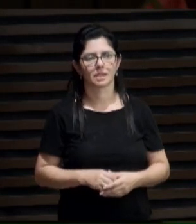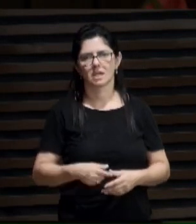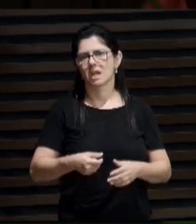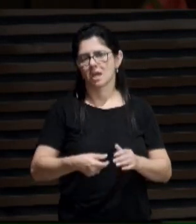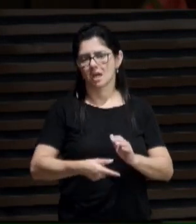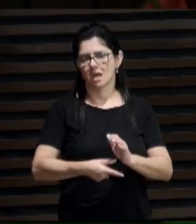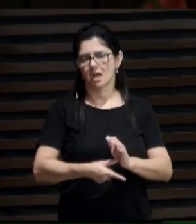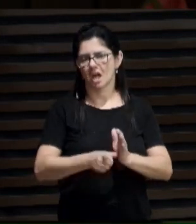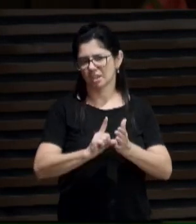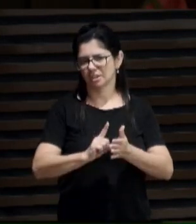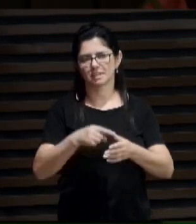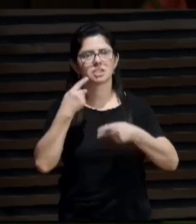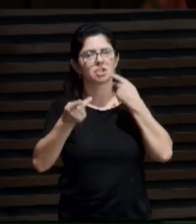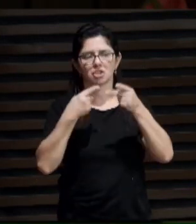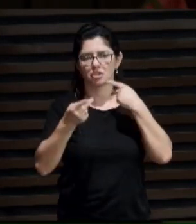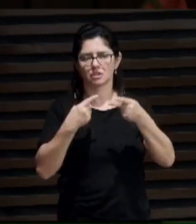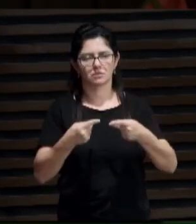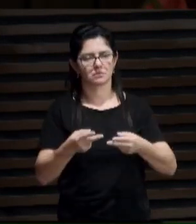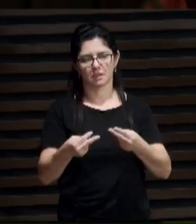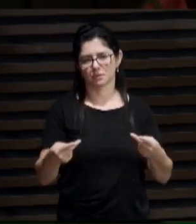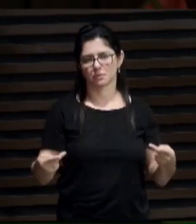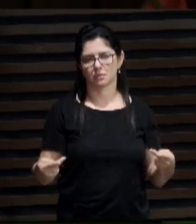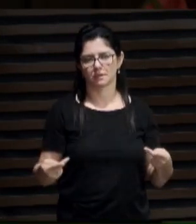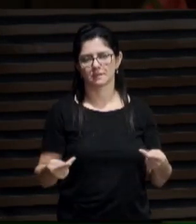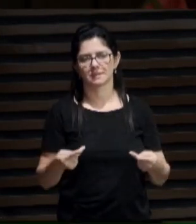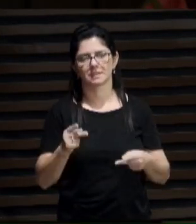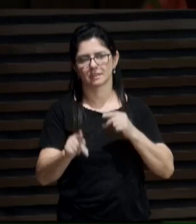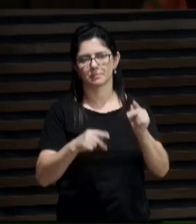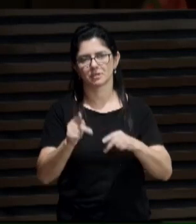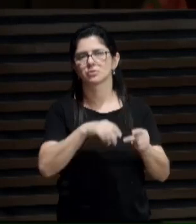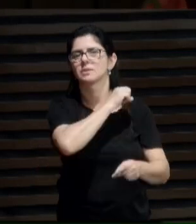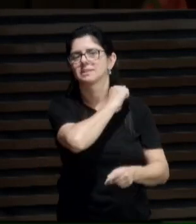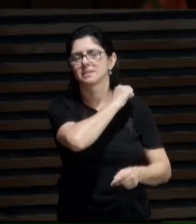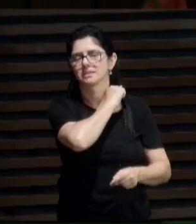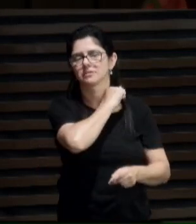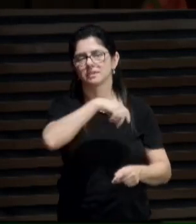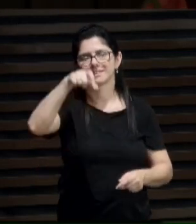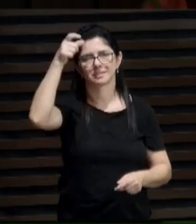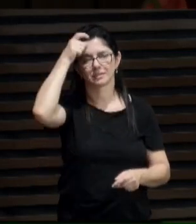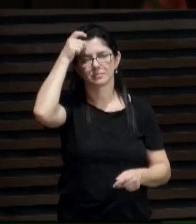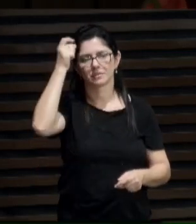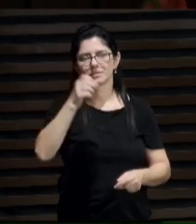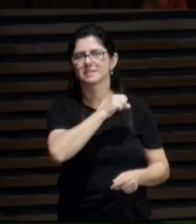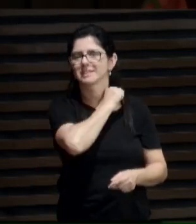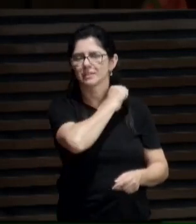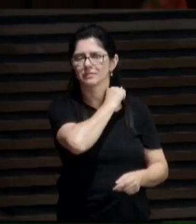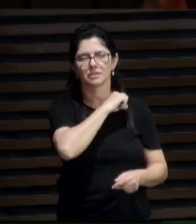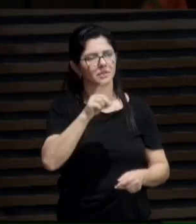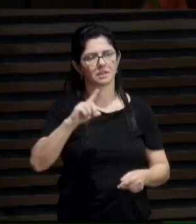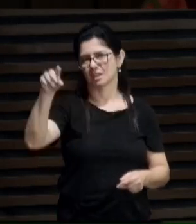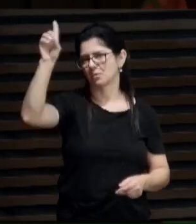"Antes, digo que as coisas que eles sacrificam é a demônios que as sacrificam e não a